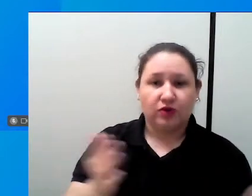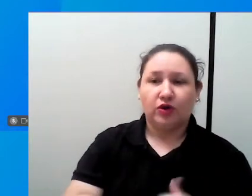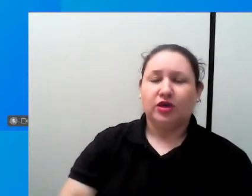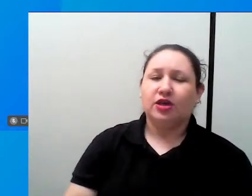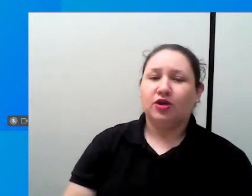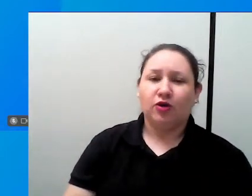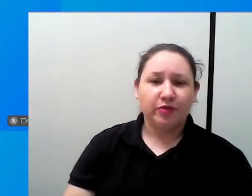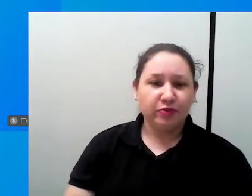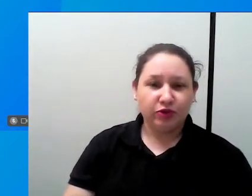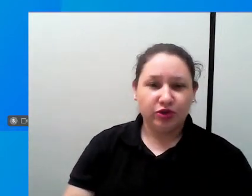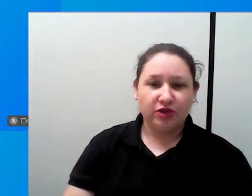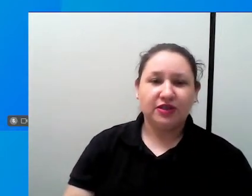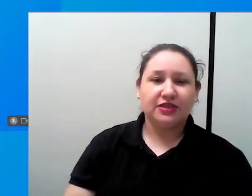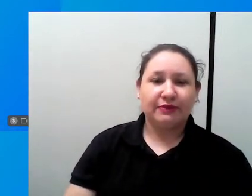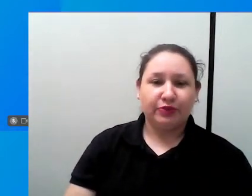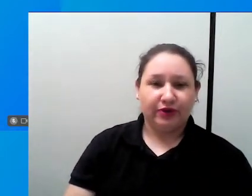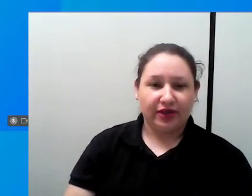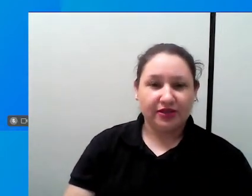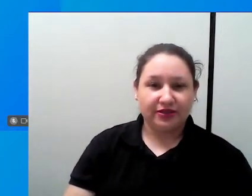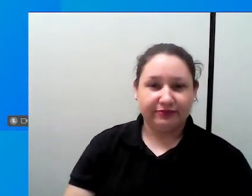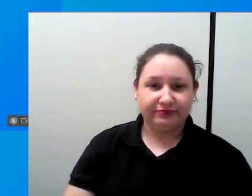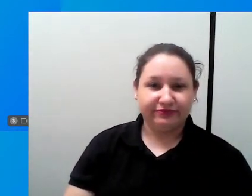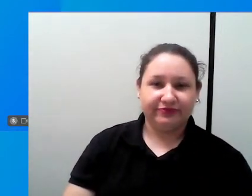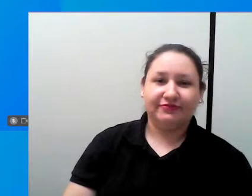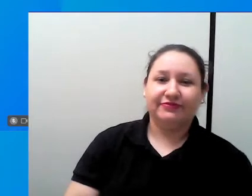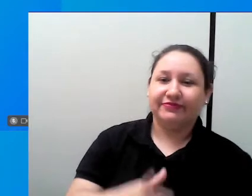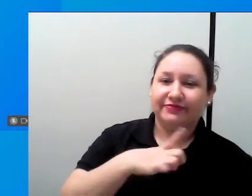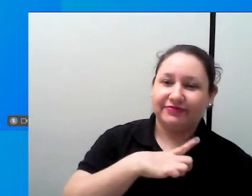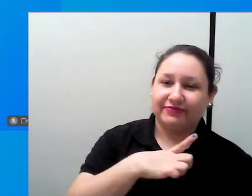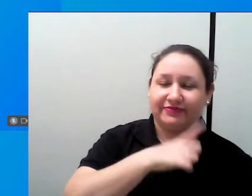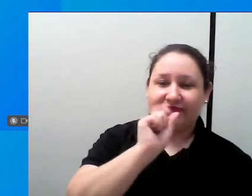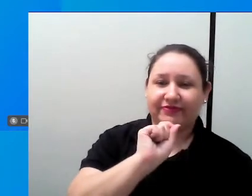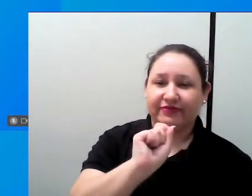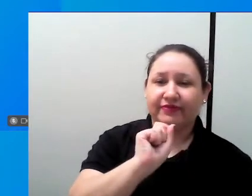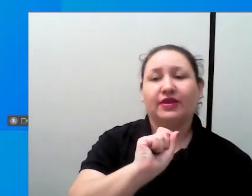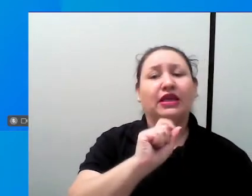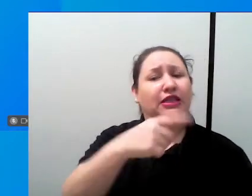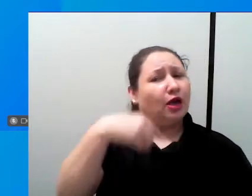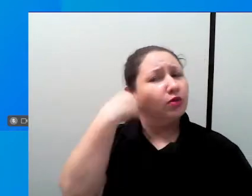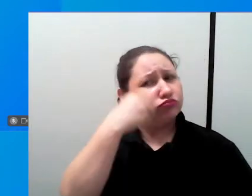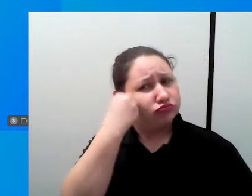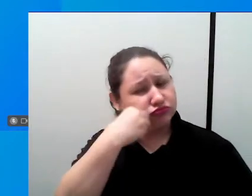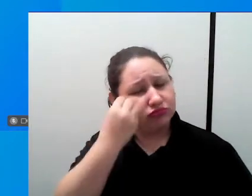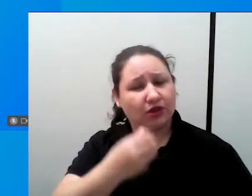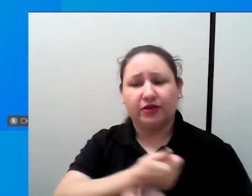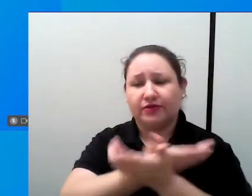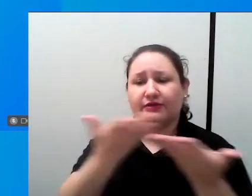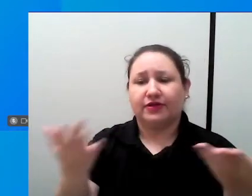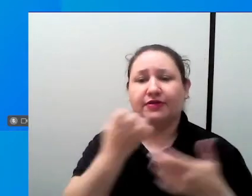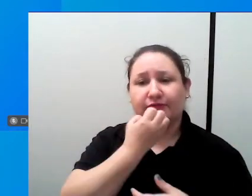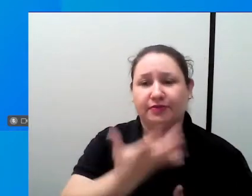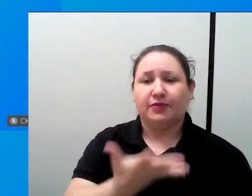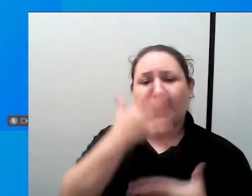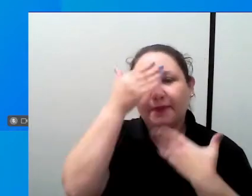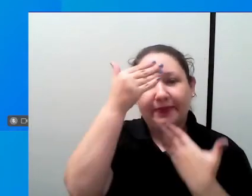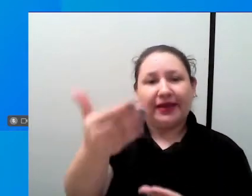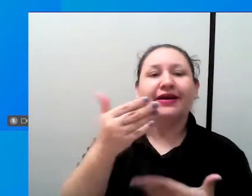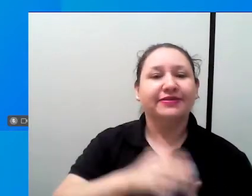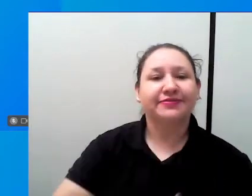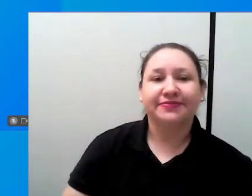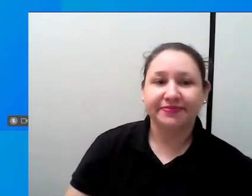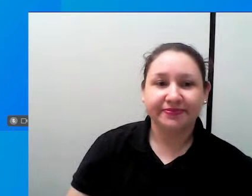um excelente evento e que ele seja, mais uma vez, uma experiência exitosa para todos nós. Muito obrigado.